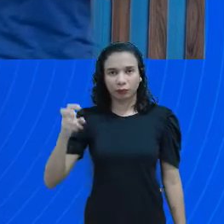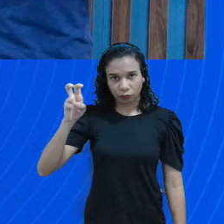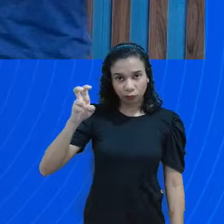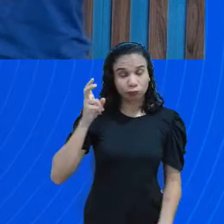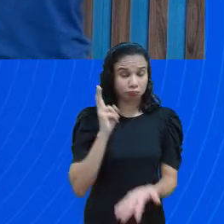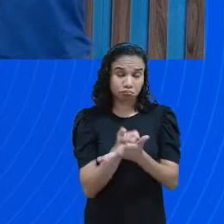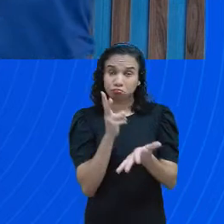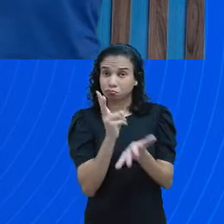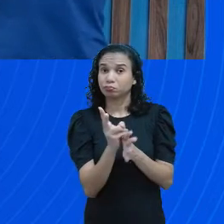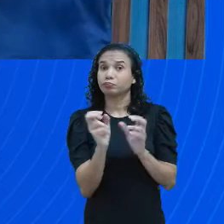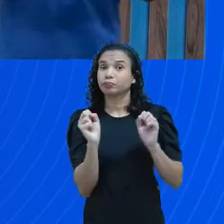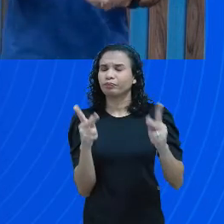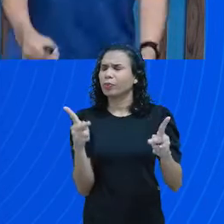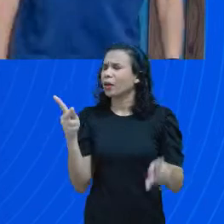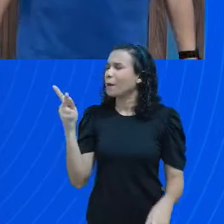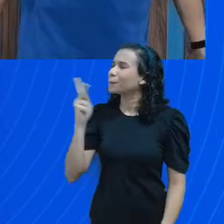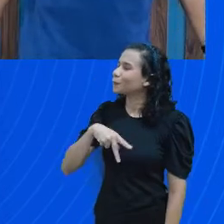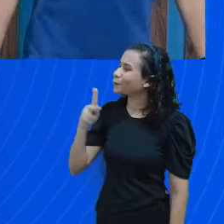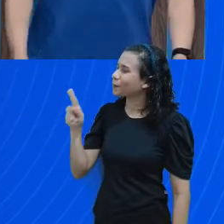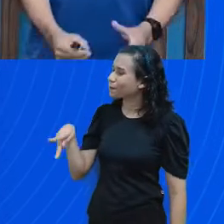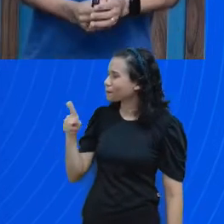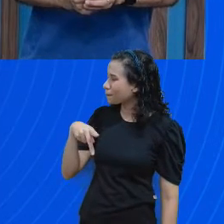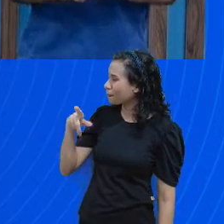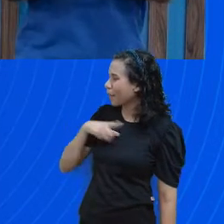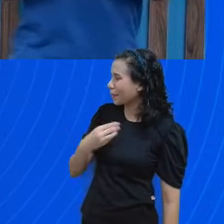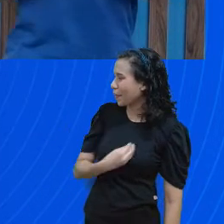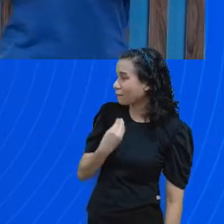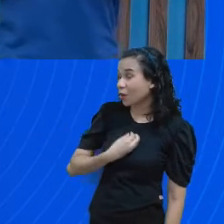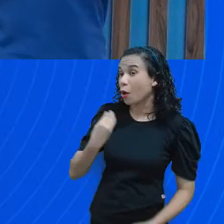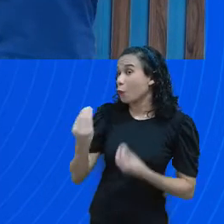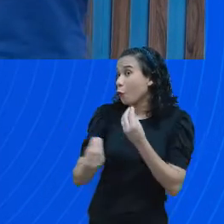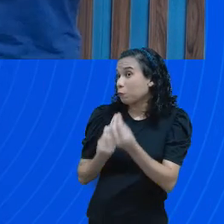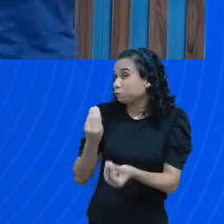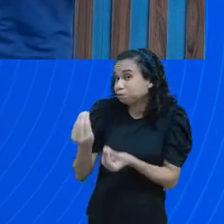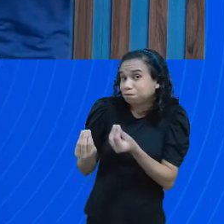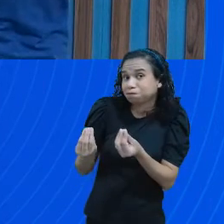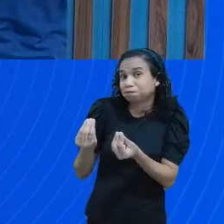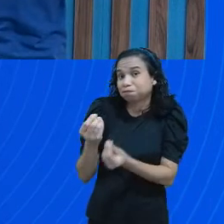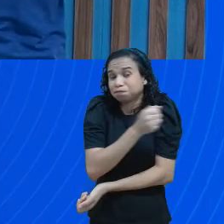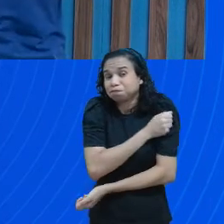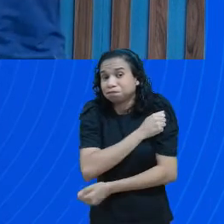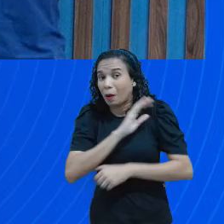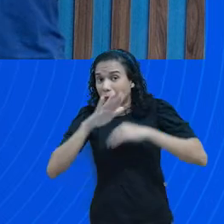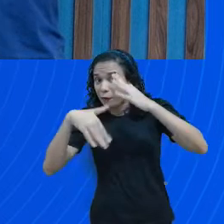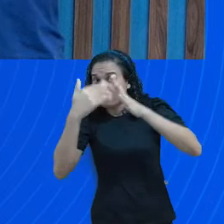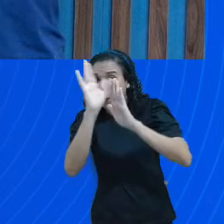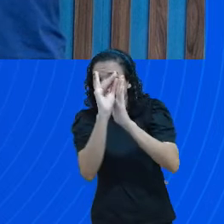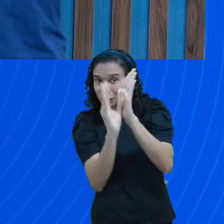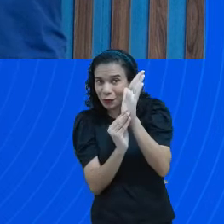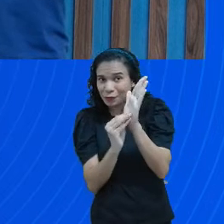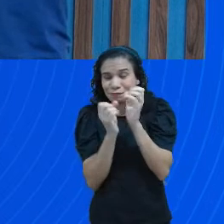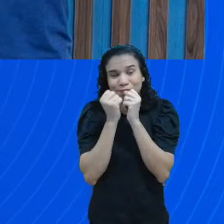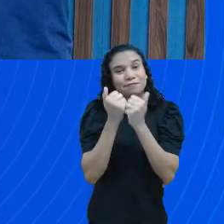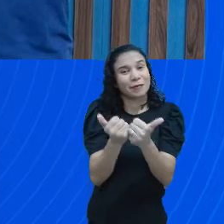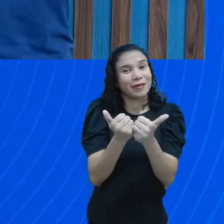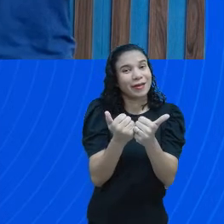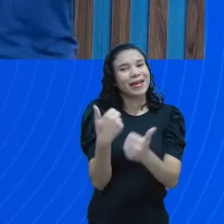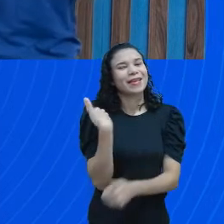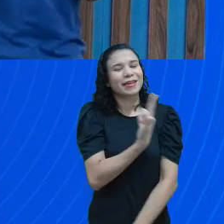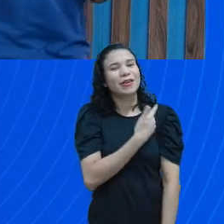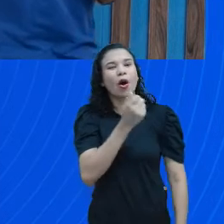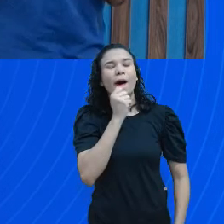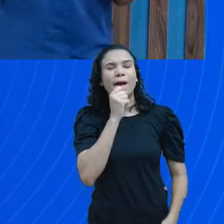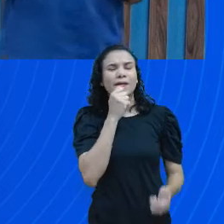pitagórico. Professora Marta, e aí até agora, vamos ver aí como está desenvolvendo esse conteúdo inicial, que ainda daqui a pouco a gente vai